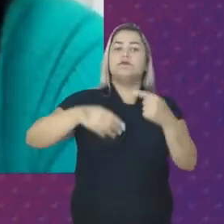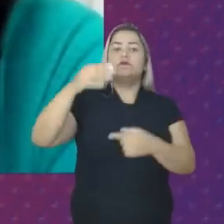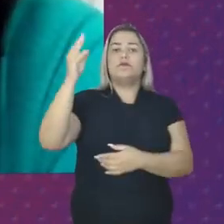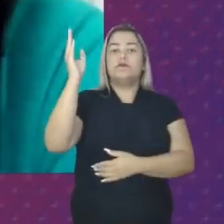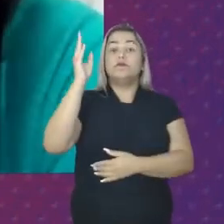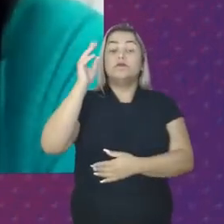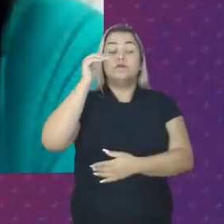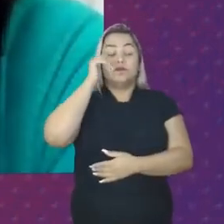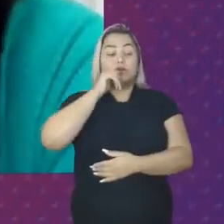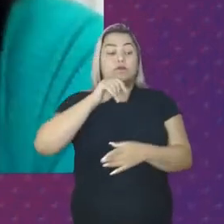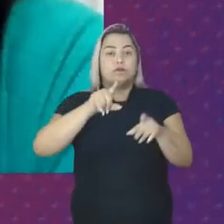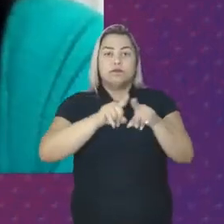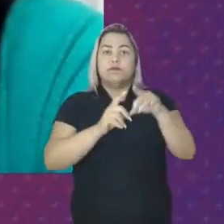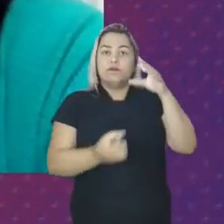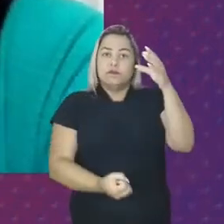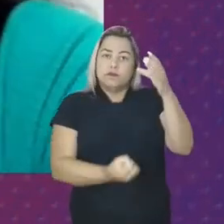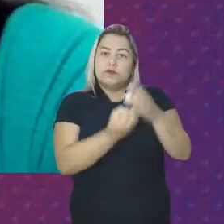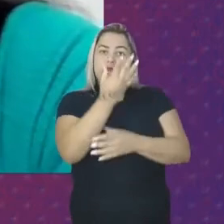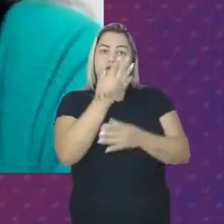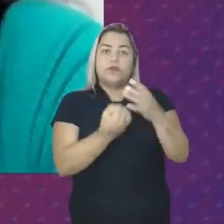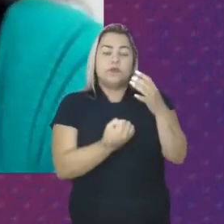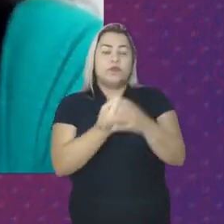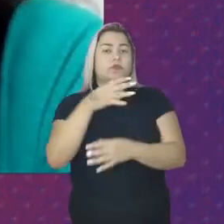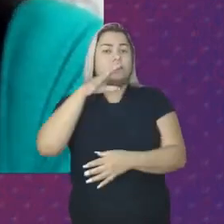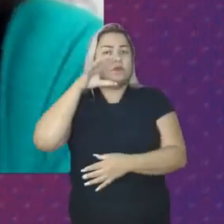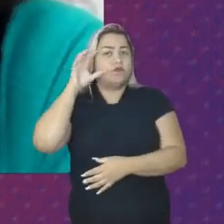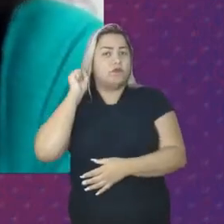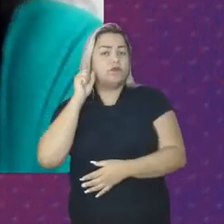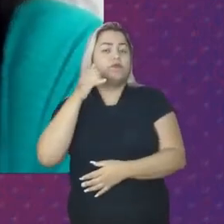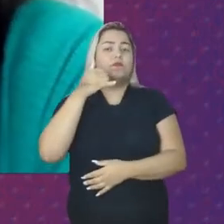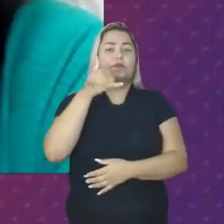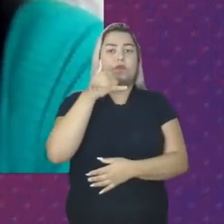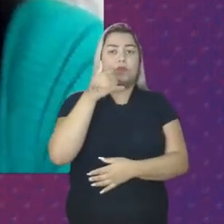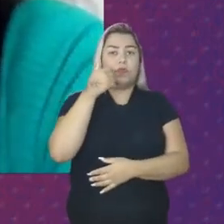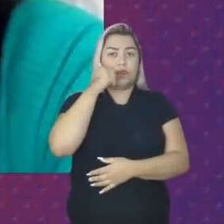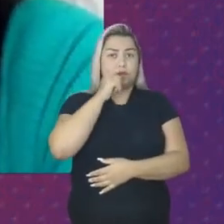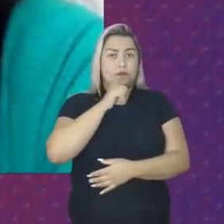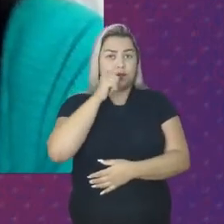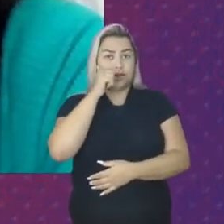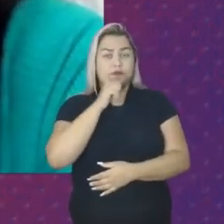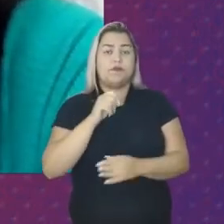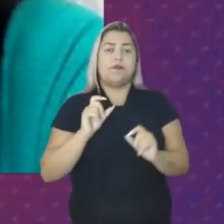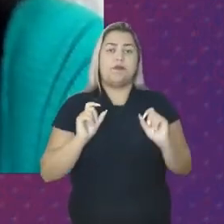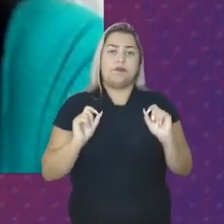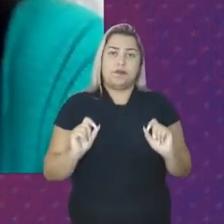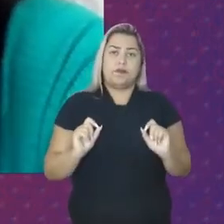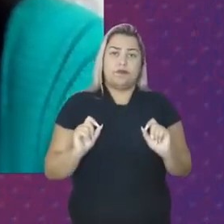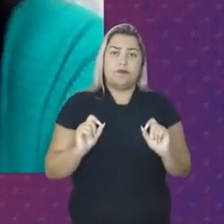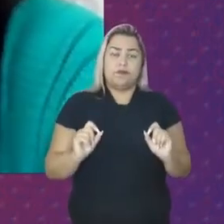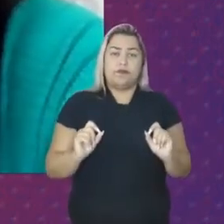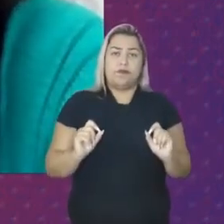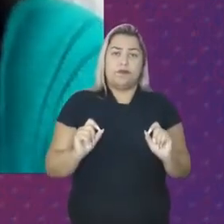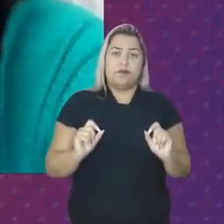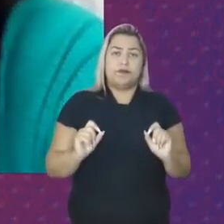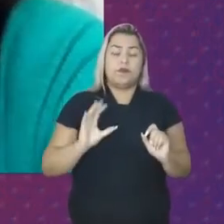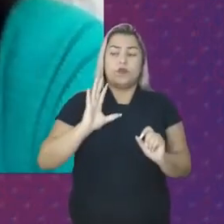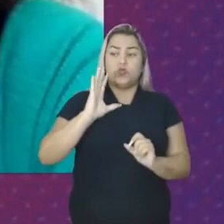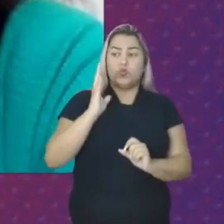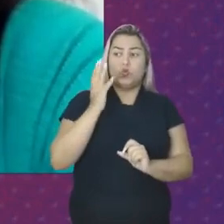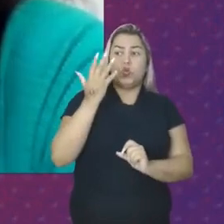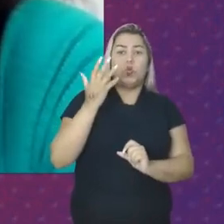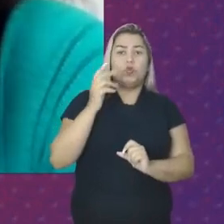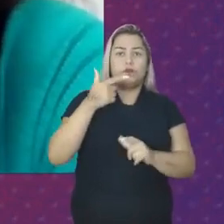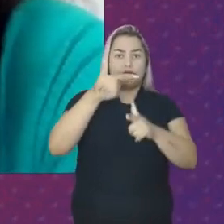na época, houve também a criação da Ouvidoria da Mulher, né? E essa ouvidoria, ela servia para